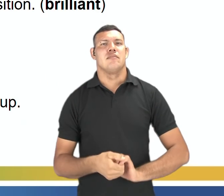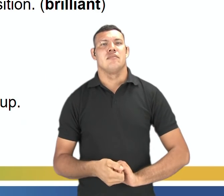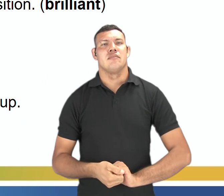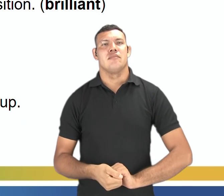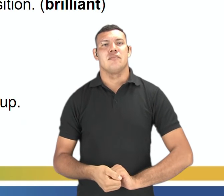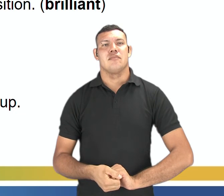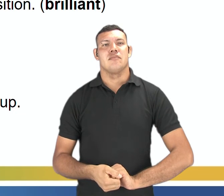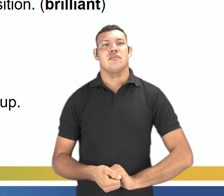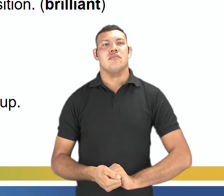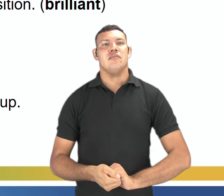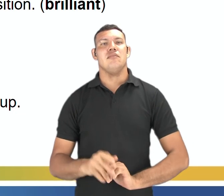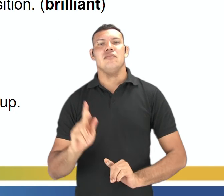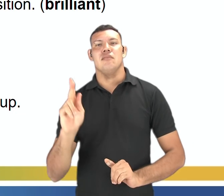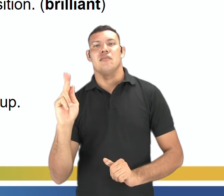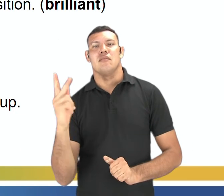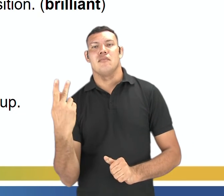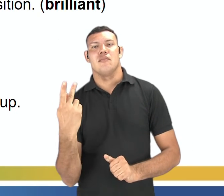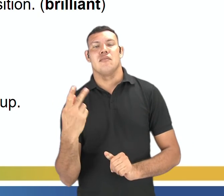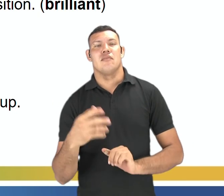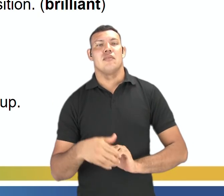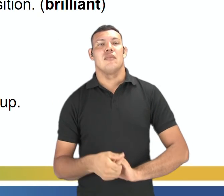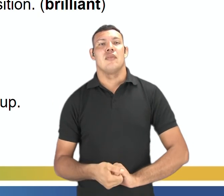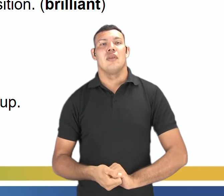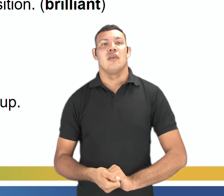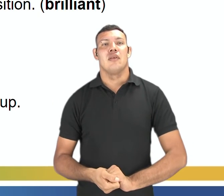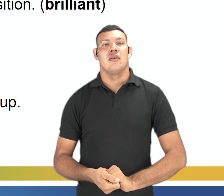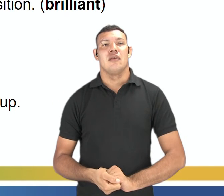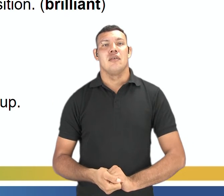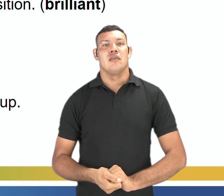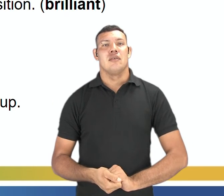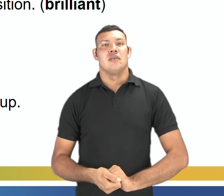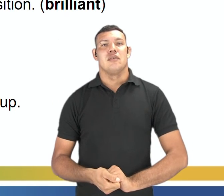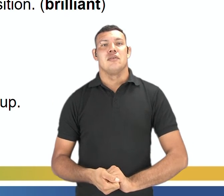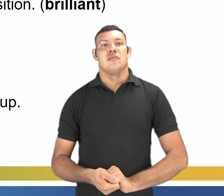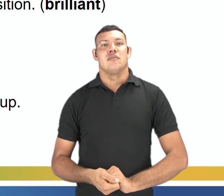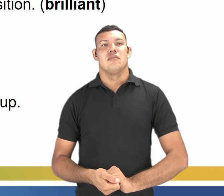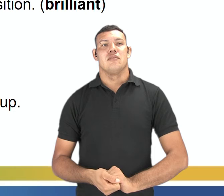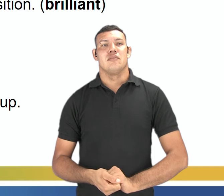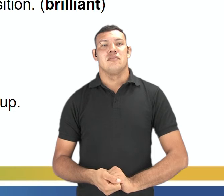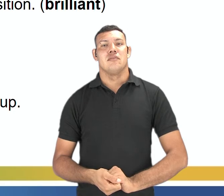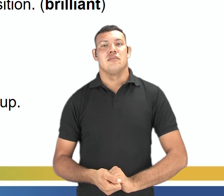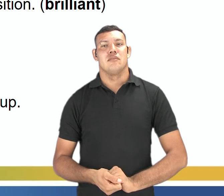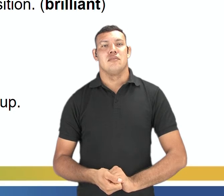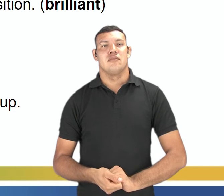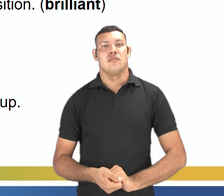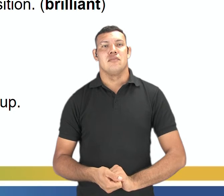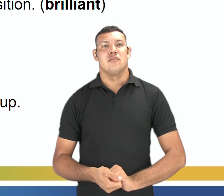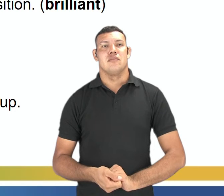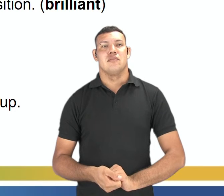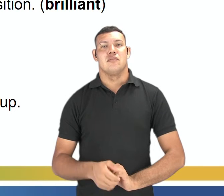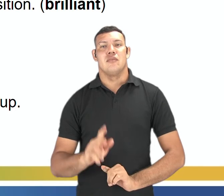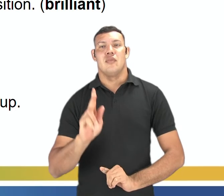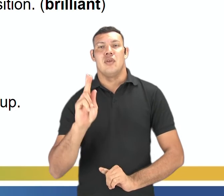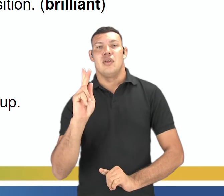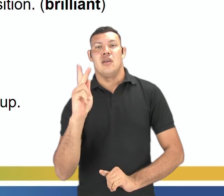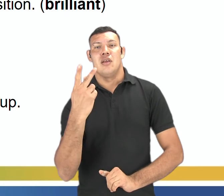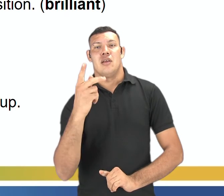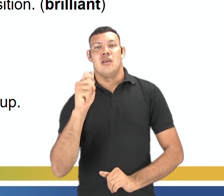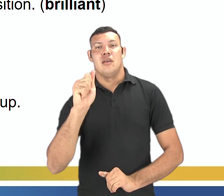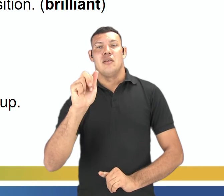relevante. Letter H, we have an, e o adjetivo